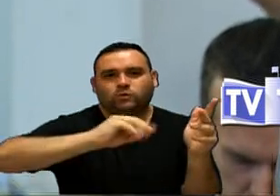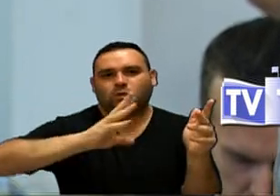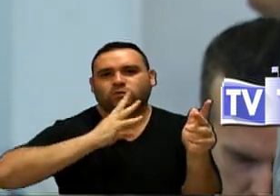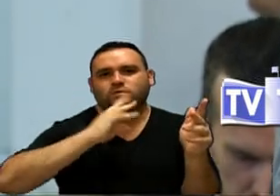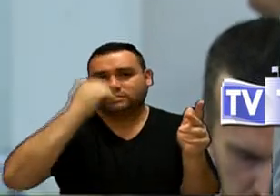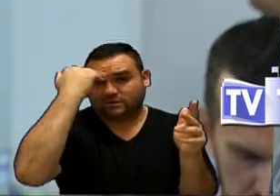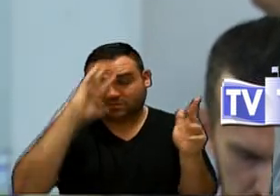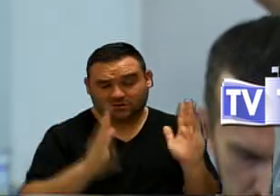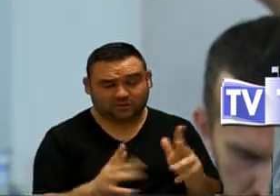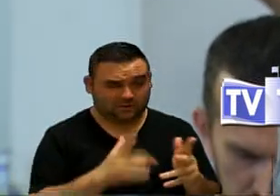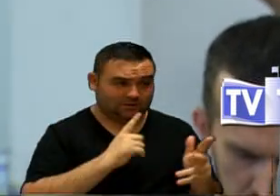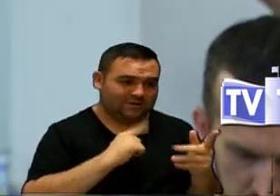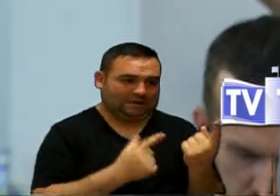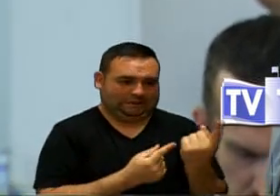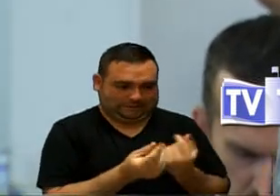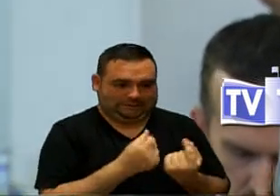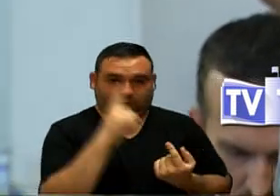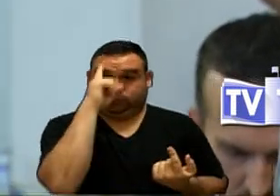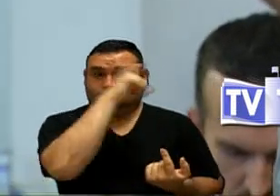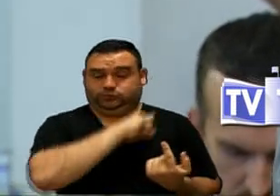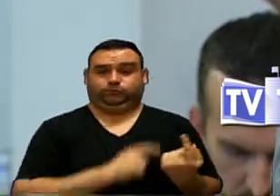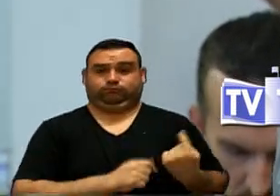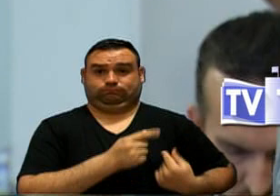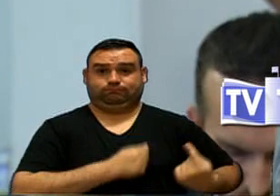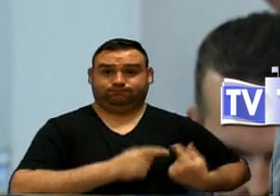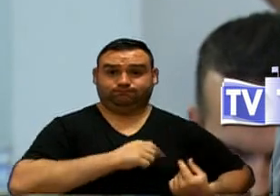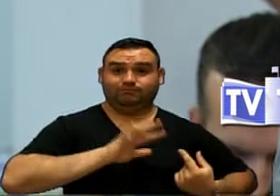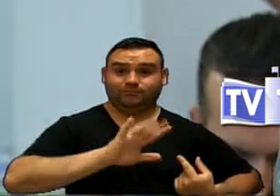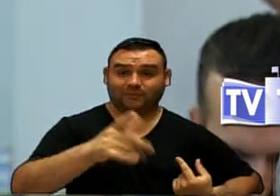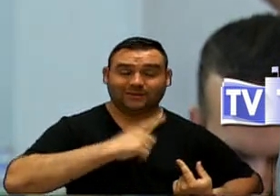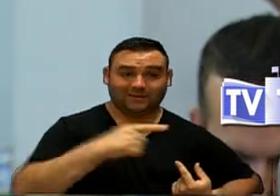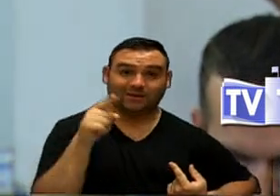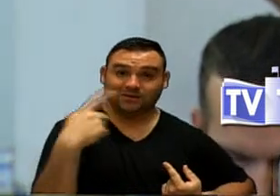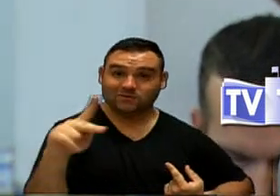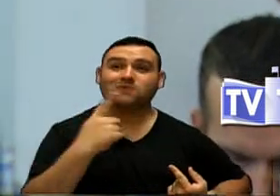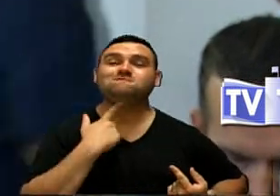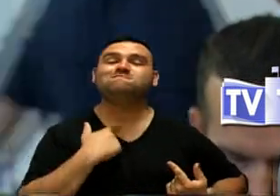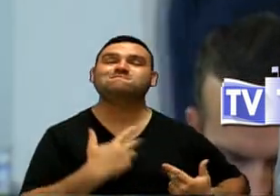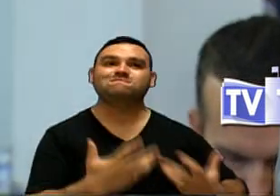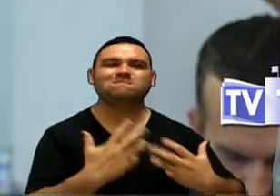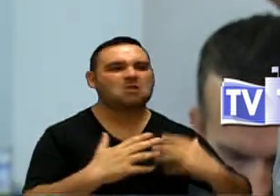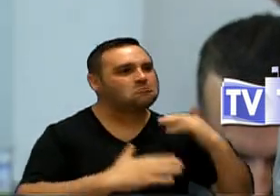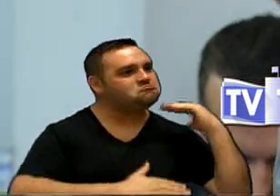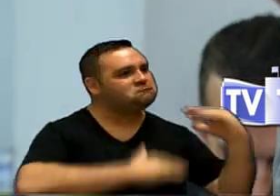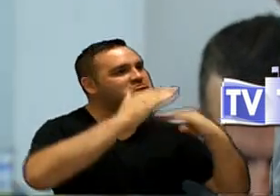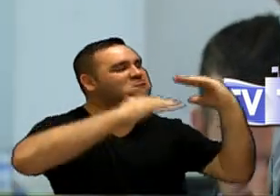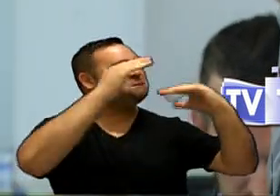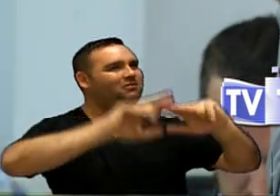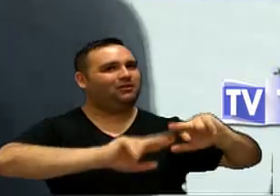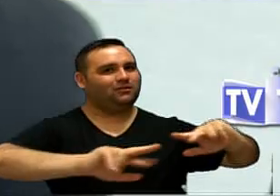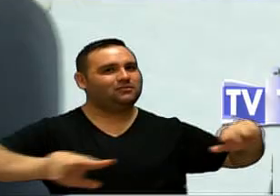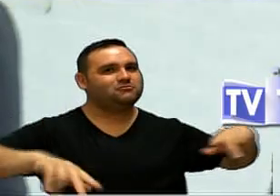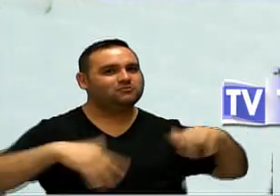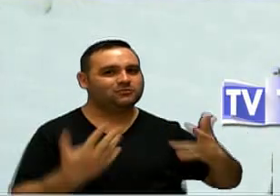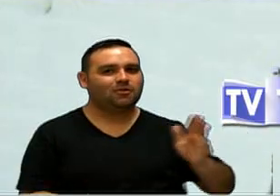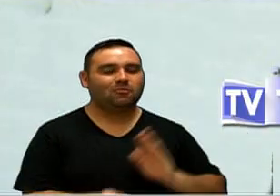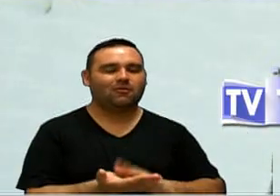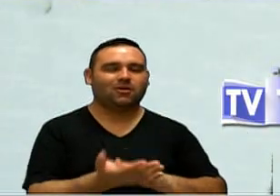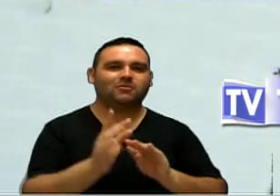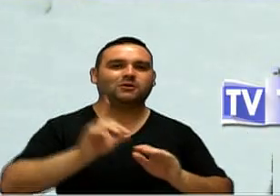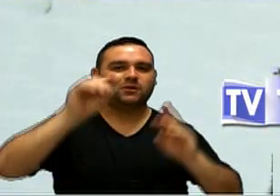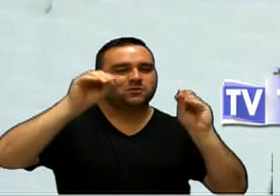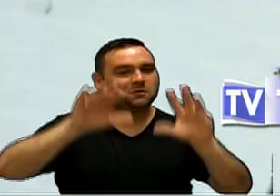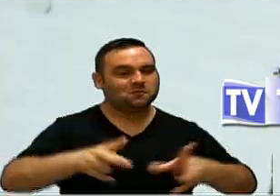aqui, a escassez financeira é grande, mas a sua força de vontade supera muitas coisas. Então, parabéns, que